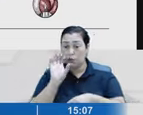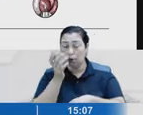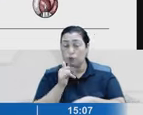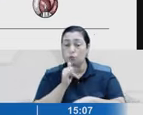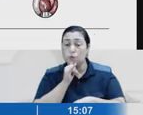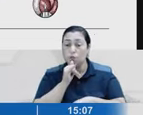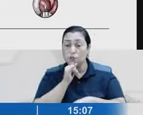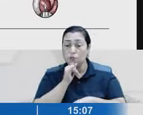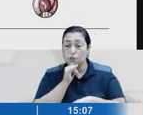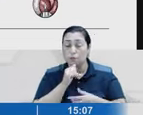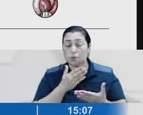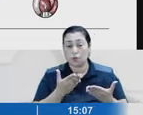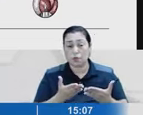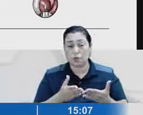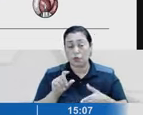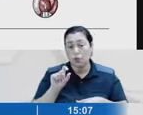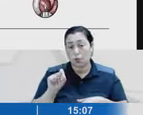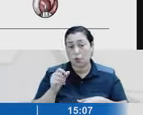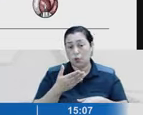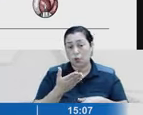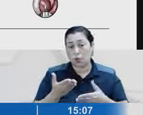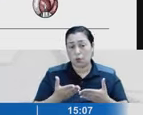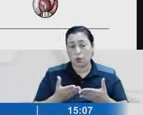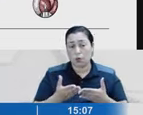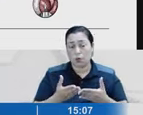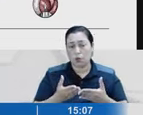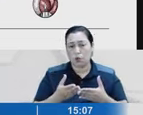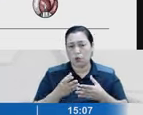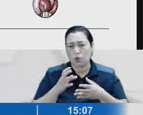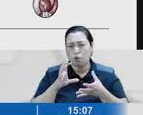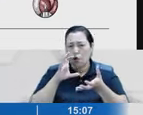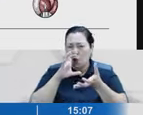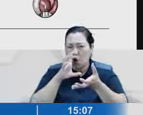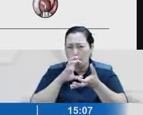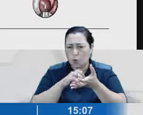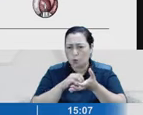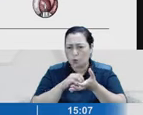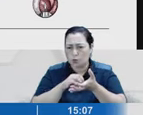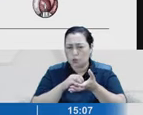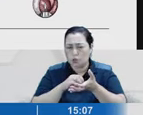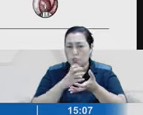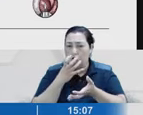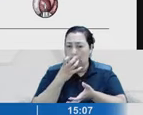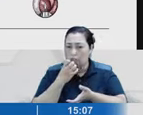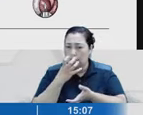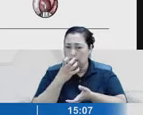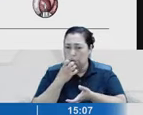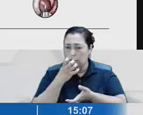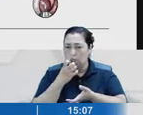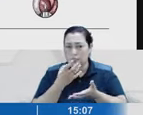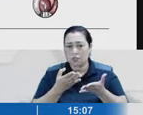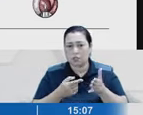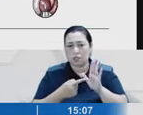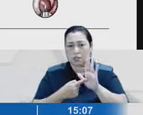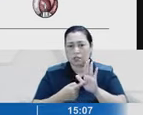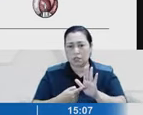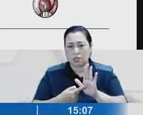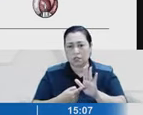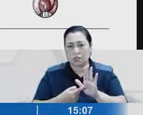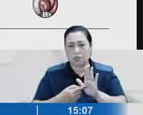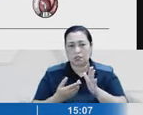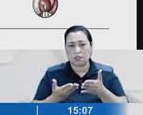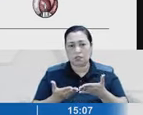exemplo, o paciente que tem o que a gente chama de uma mordida de maçã, aqui também tem o sinal da flecha do índio, né? Fica fácil quando